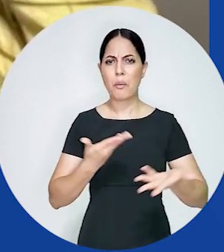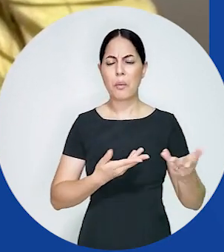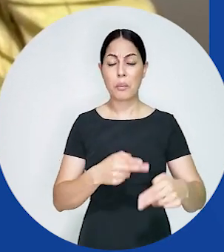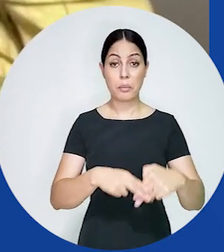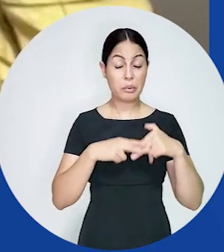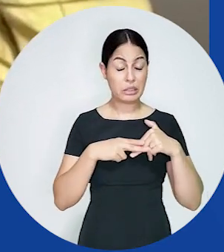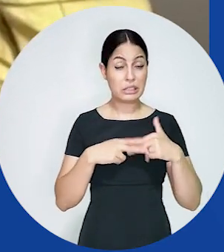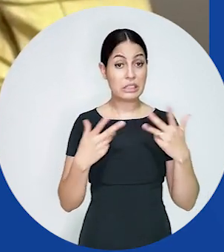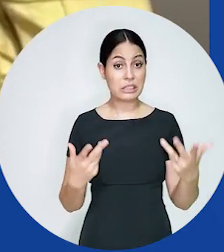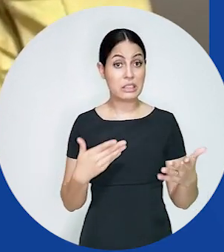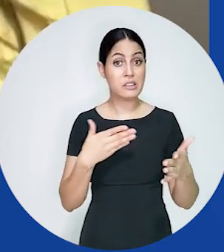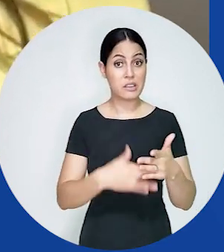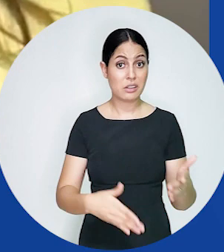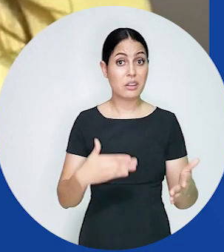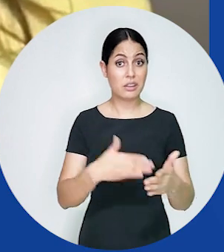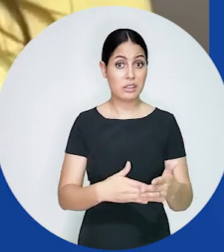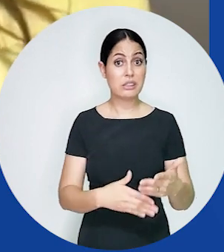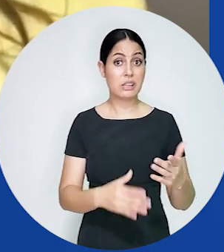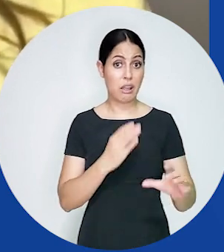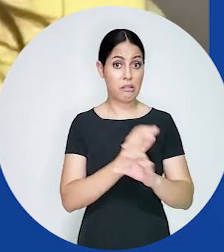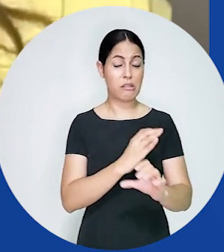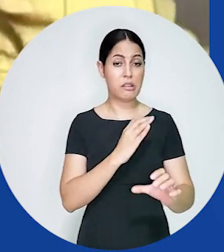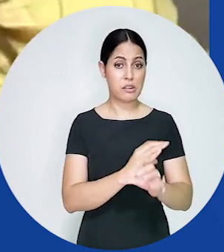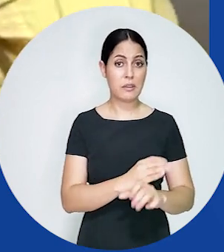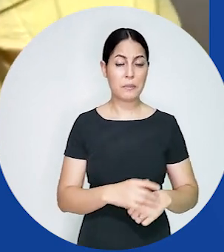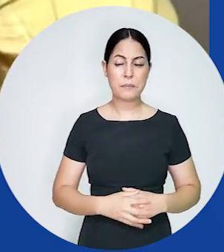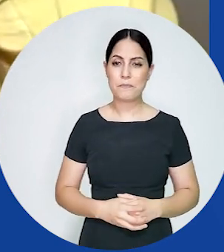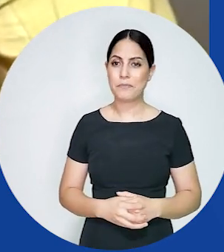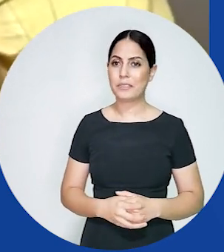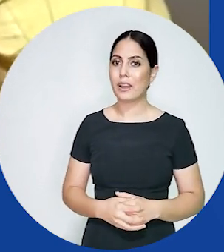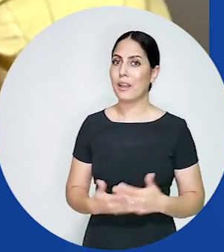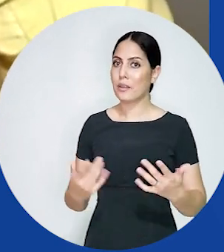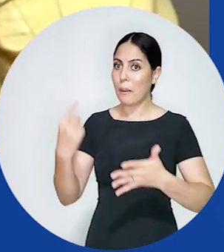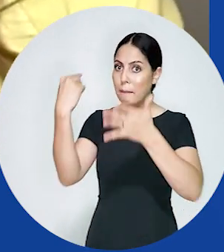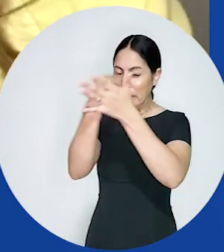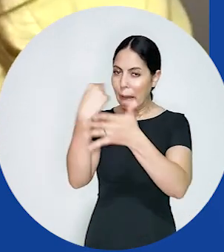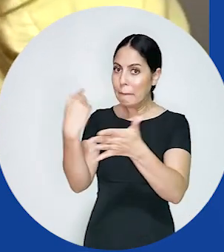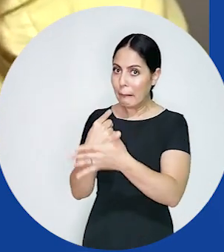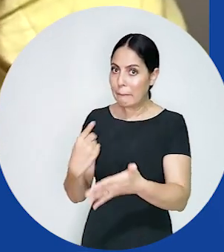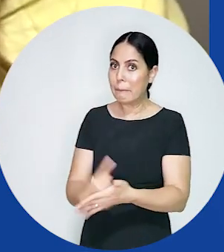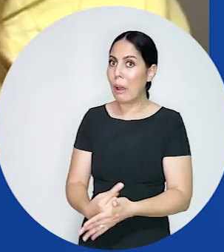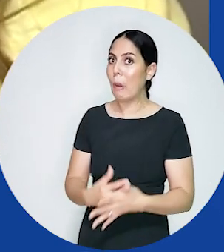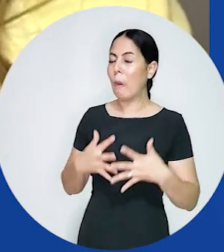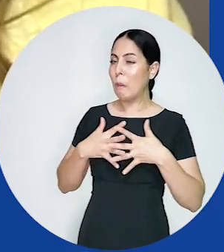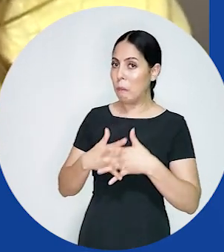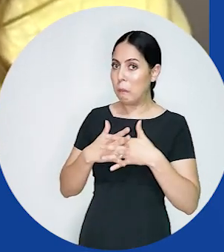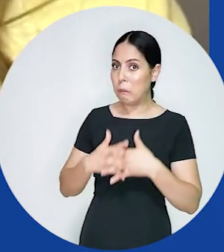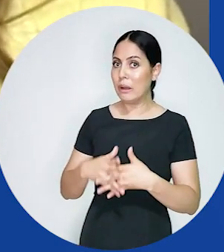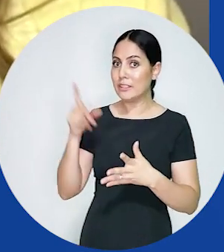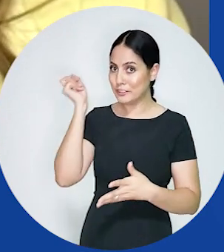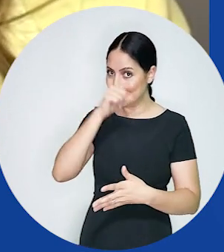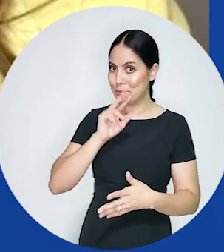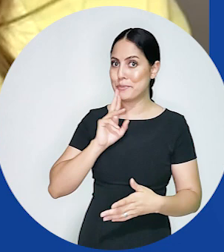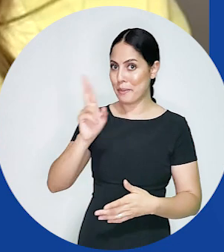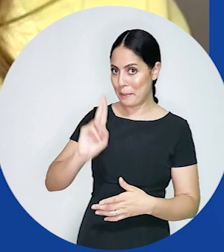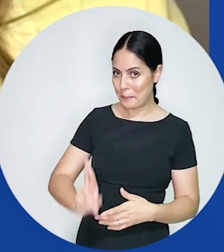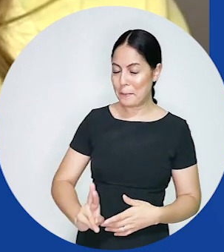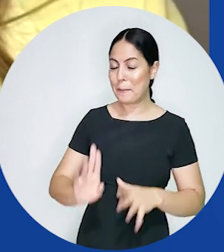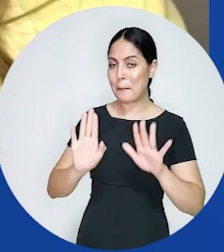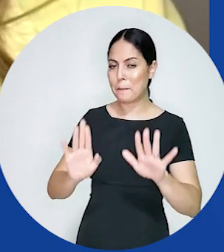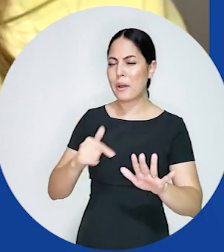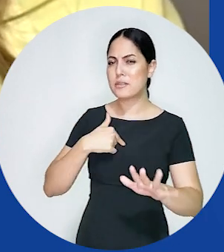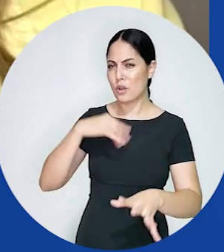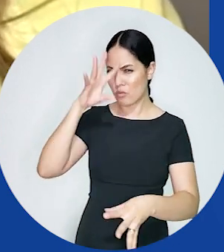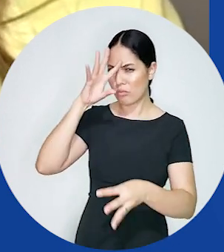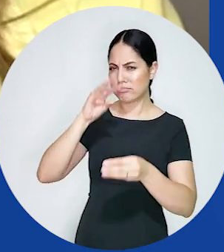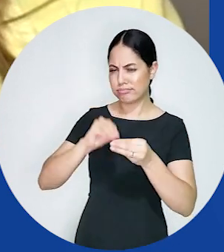e como a gente trabalha também essa dificuldade que deixa de ser de comunicação? Olha, muitas perguntas difíceis para eu te dar